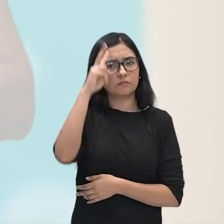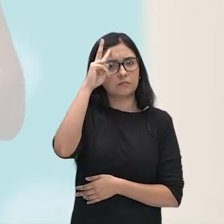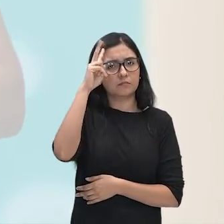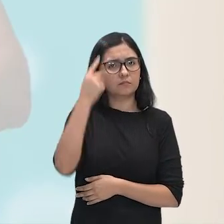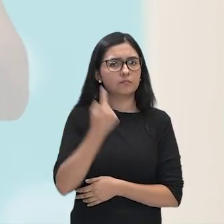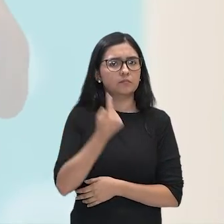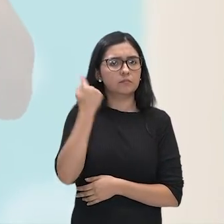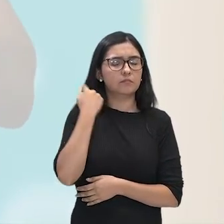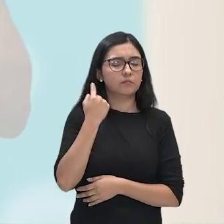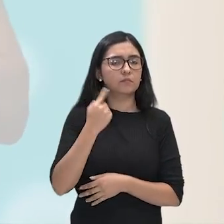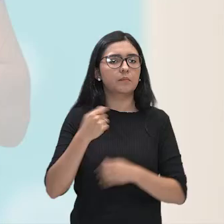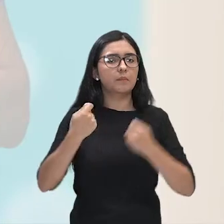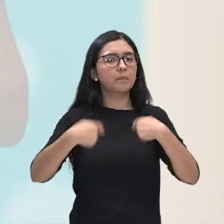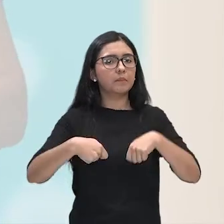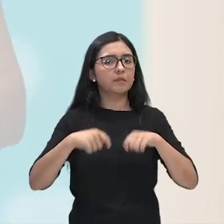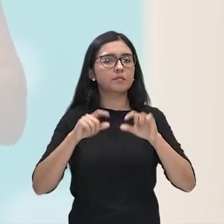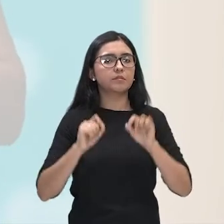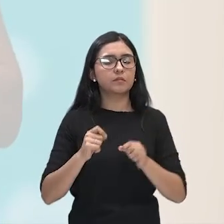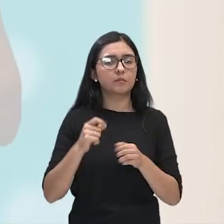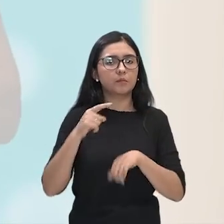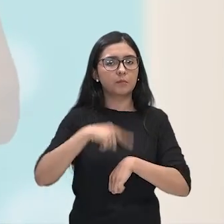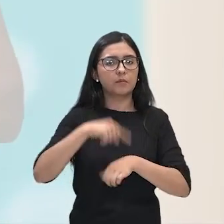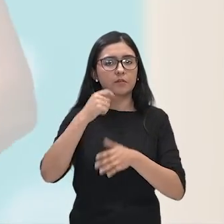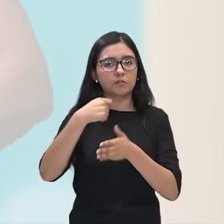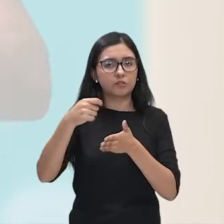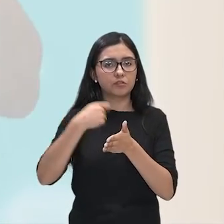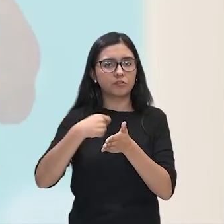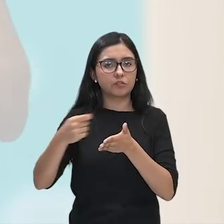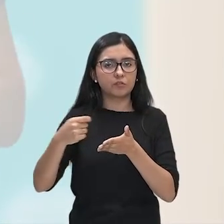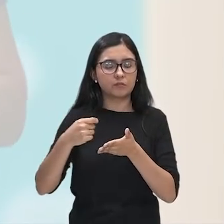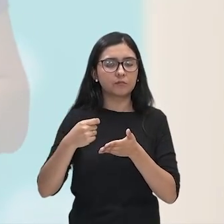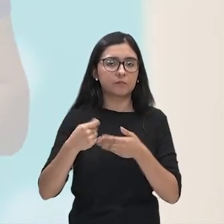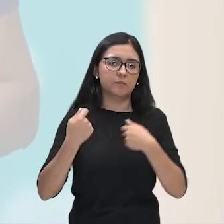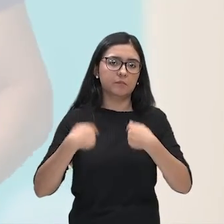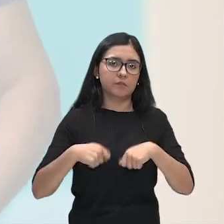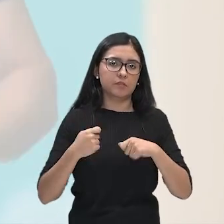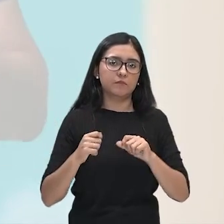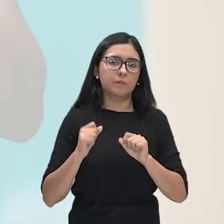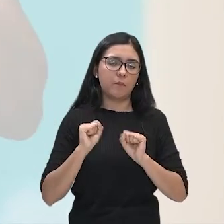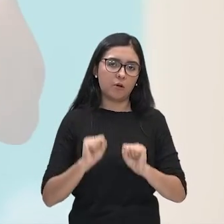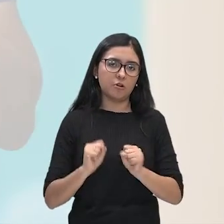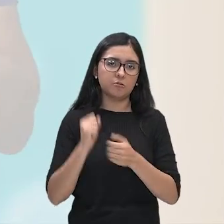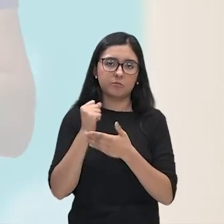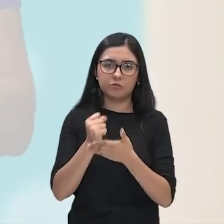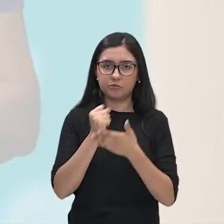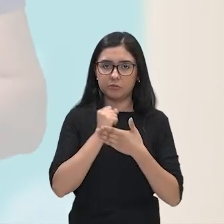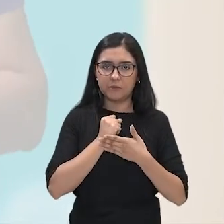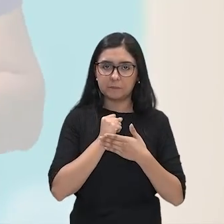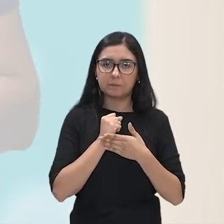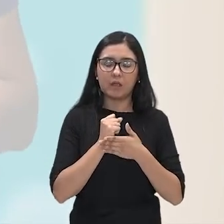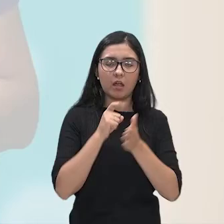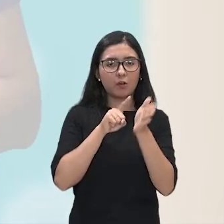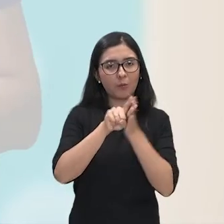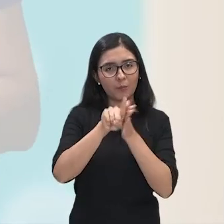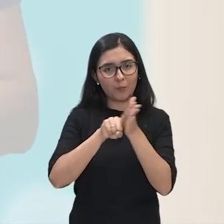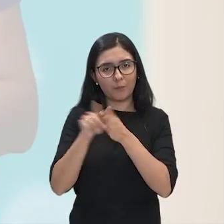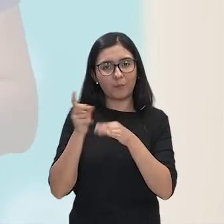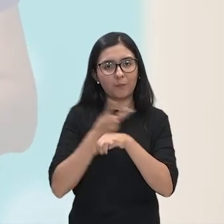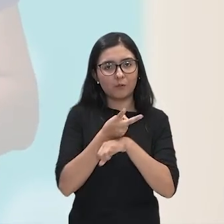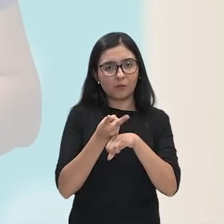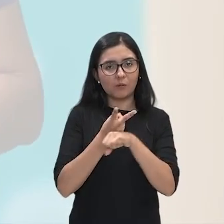preciso, quando eu estou escrevendo, fazendo algo, isso vai poder me ajudar. Então vou lá,